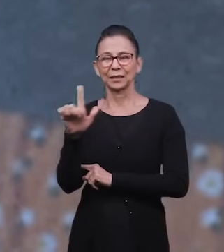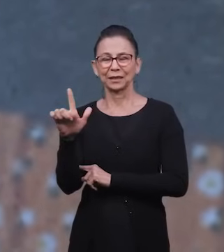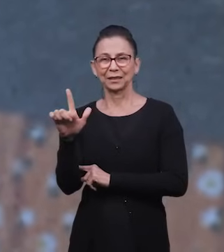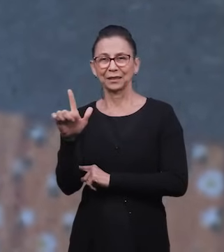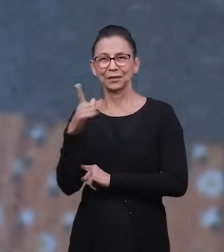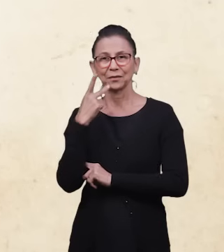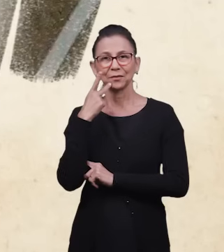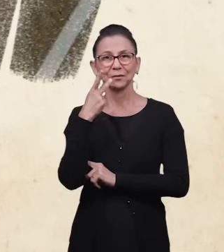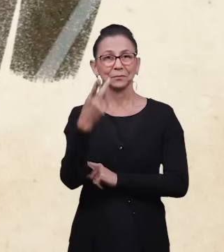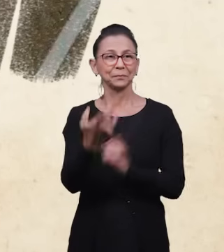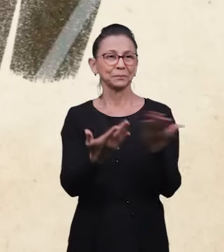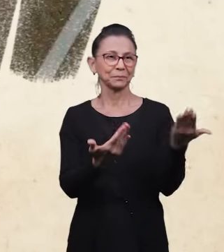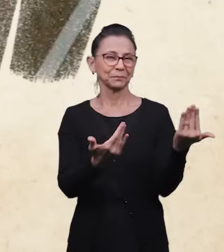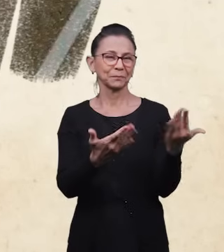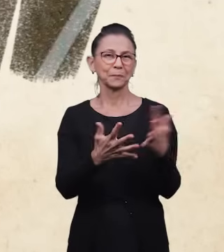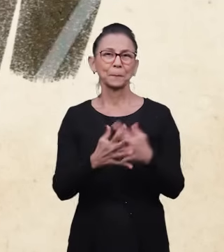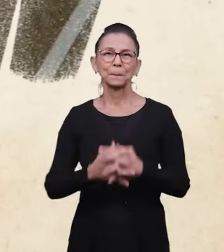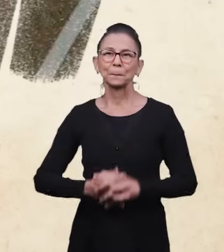Fala, jovem!